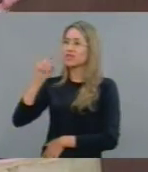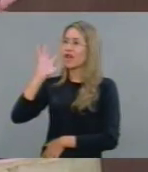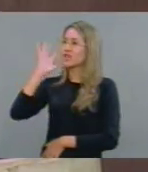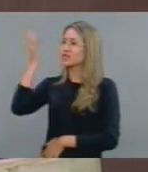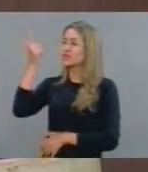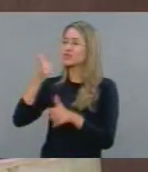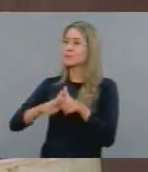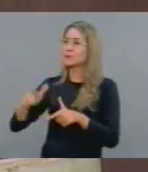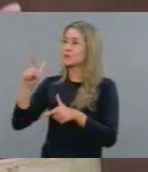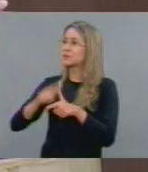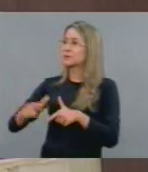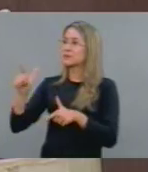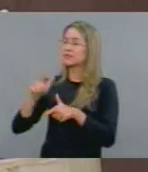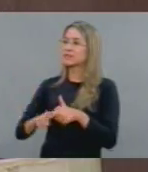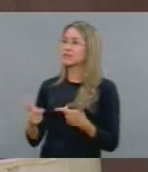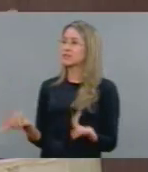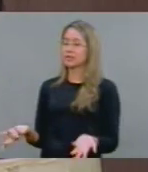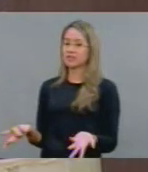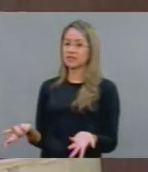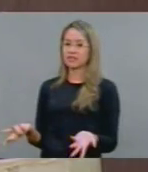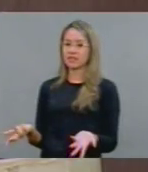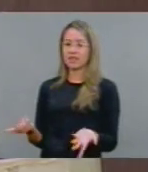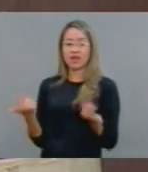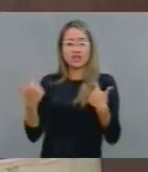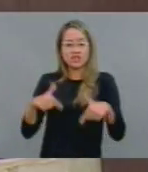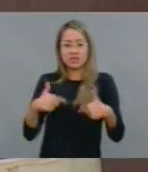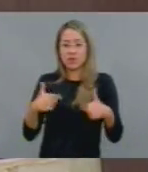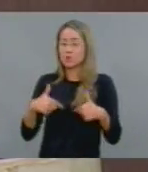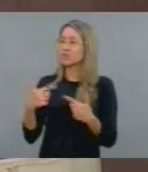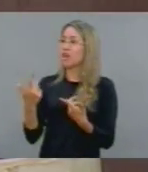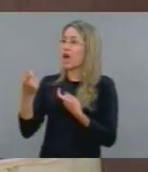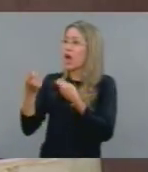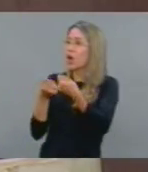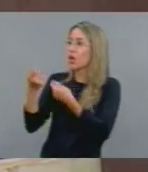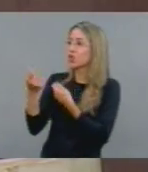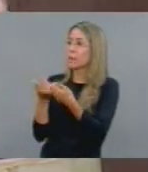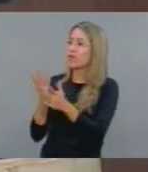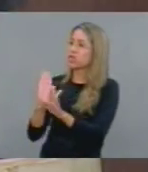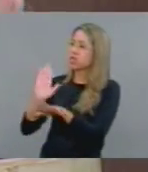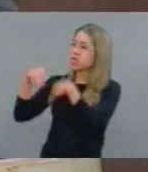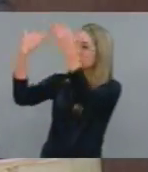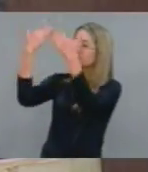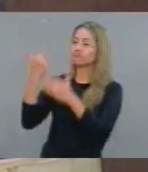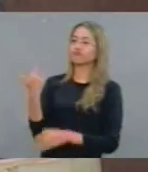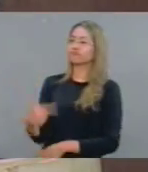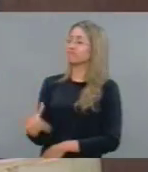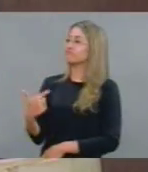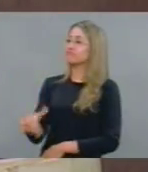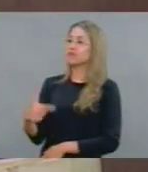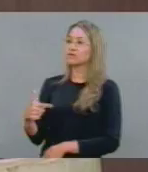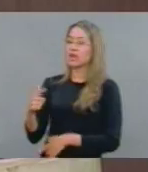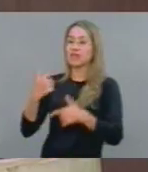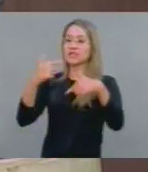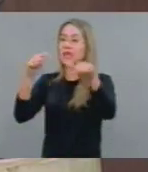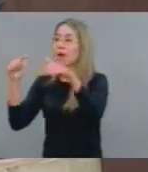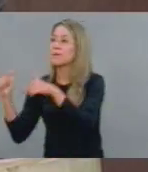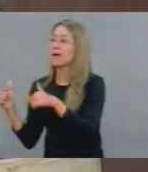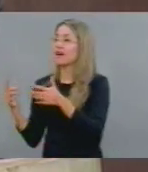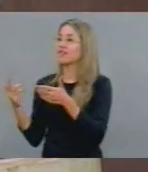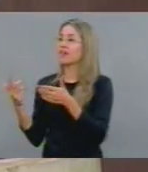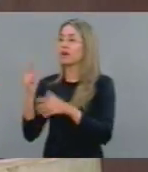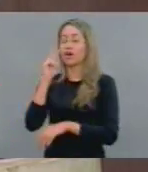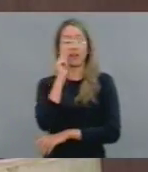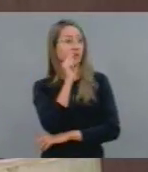de coesionar a população, que não tem uma agenda econômica, de crescimento econômico e de defesa do emprego. Por outro lado,